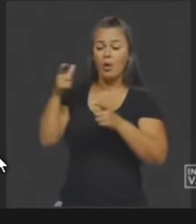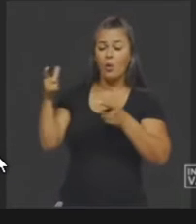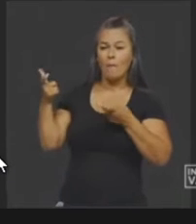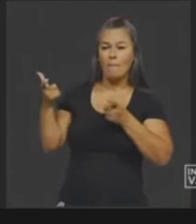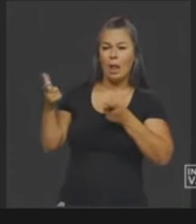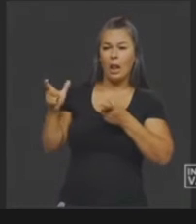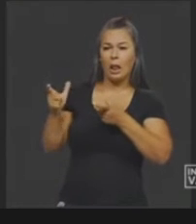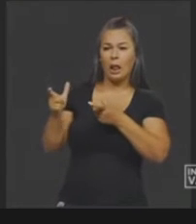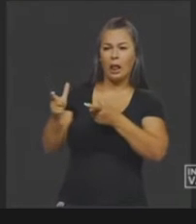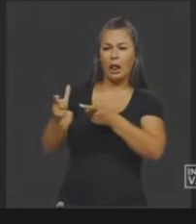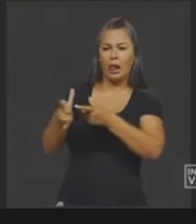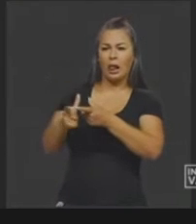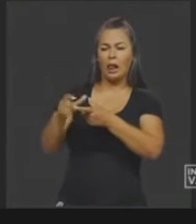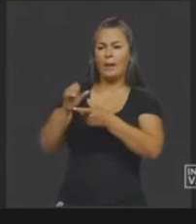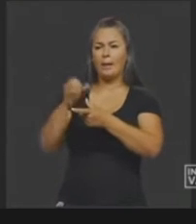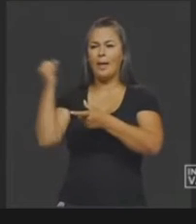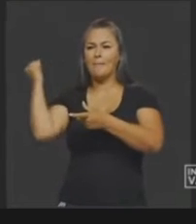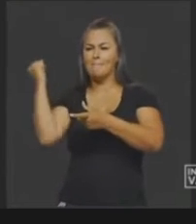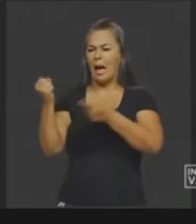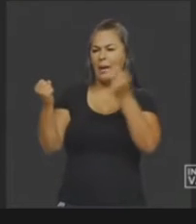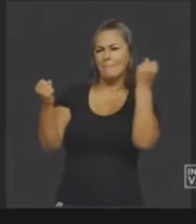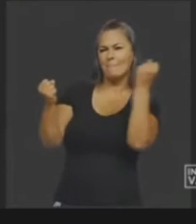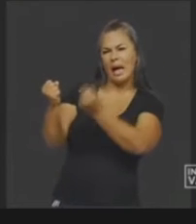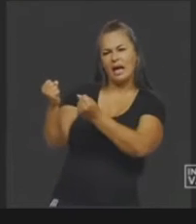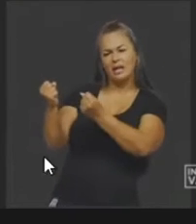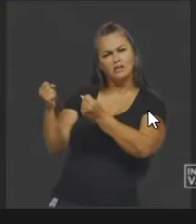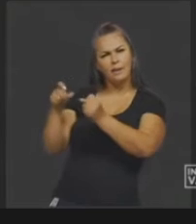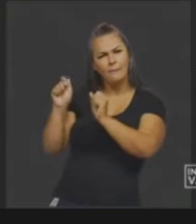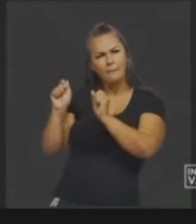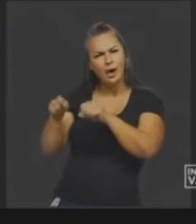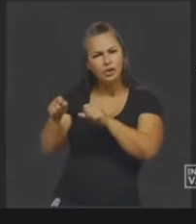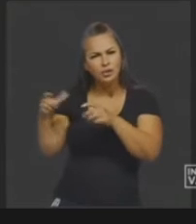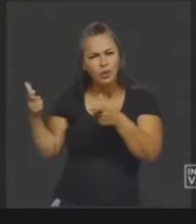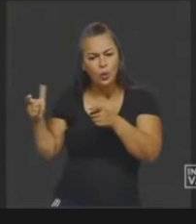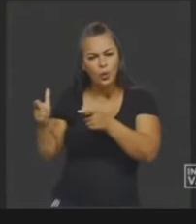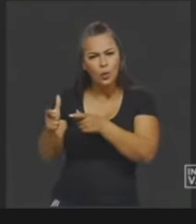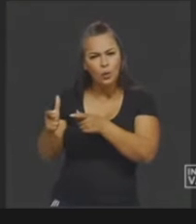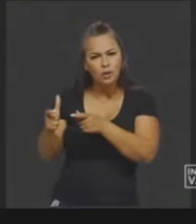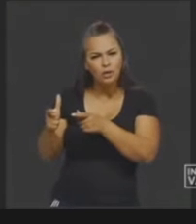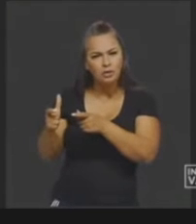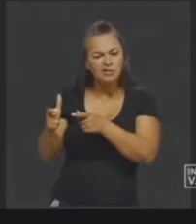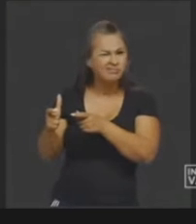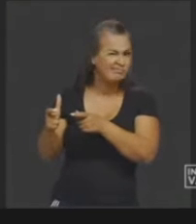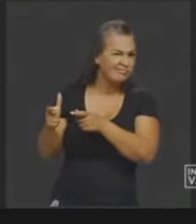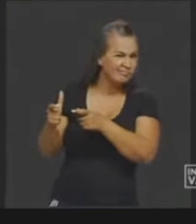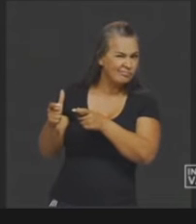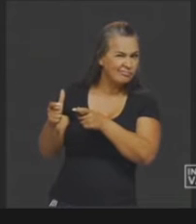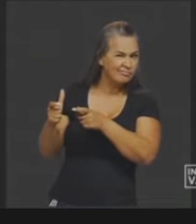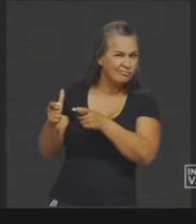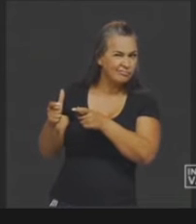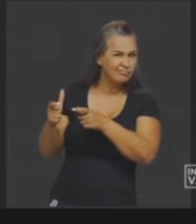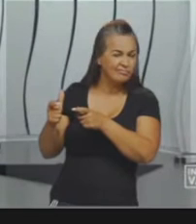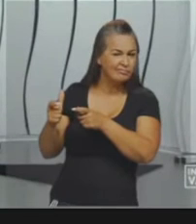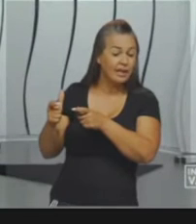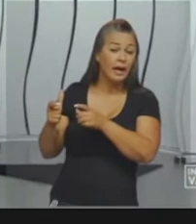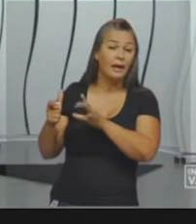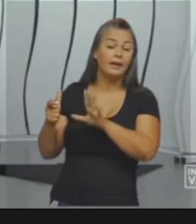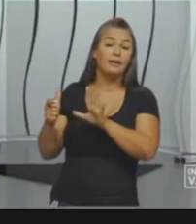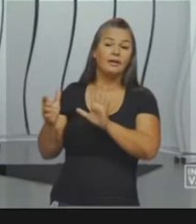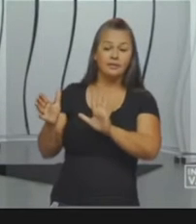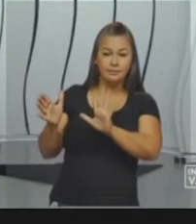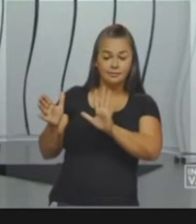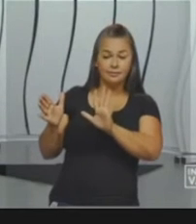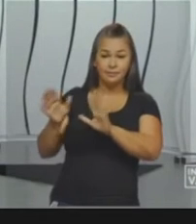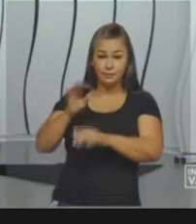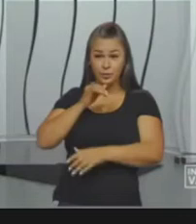O que tem? Não tem problema nenhum, imagina, ó. Presta atenção, hein? Estou sendo sarcástico, estou avisando que vai que você não percebe.